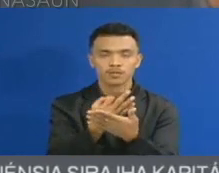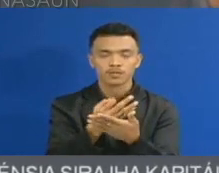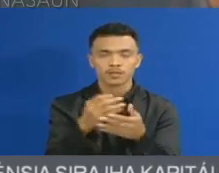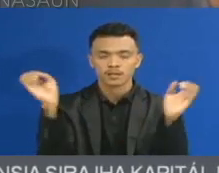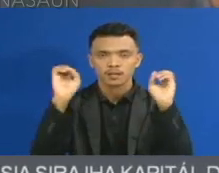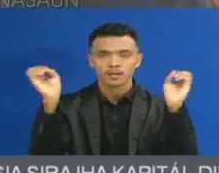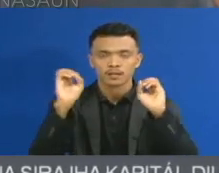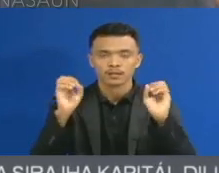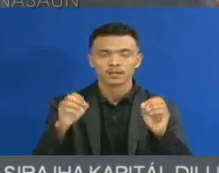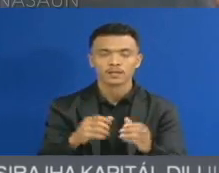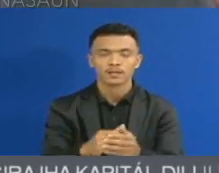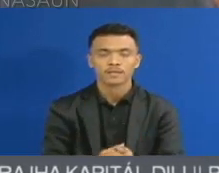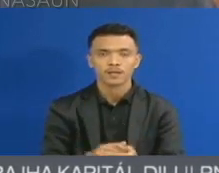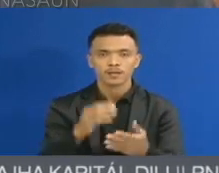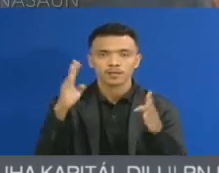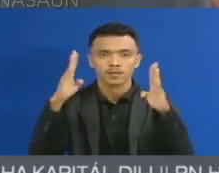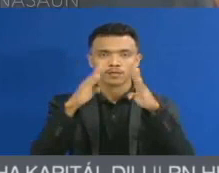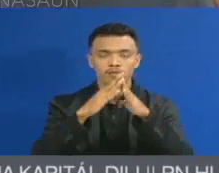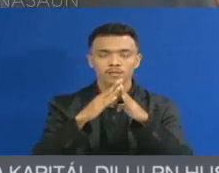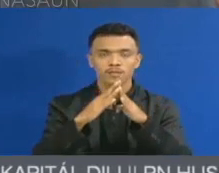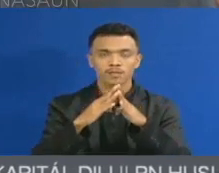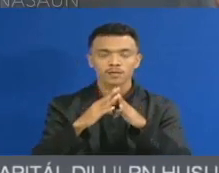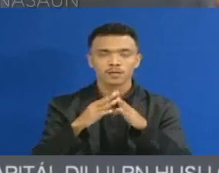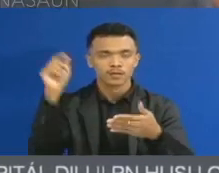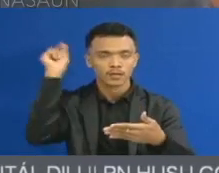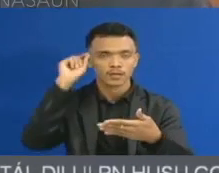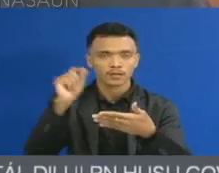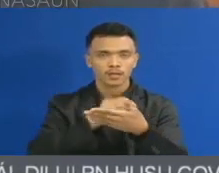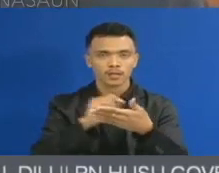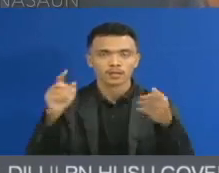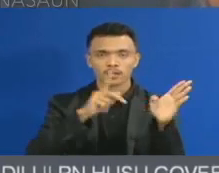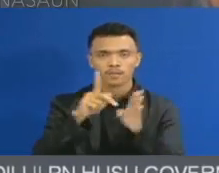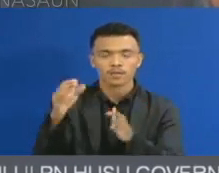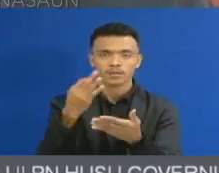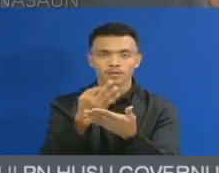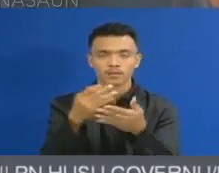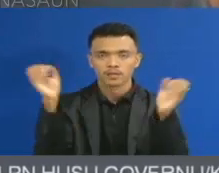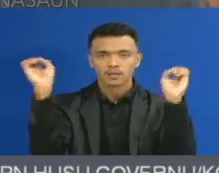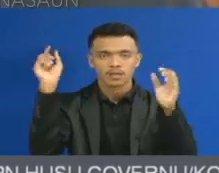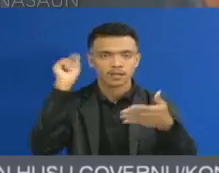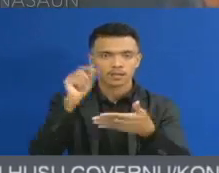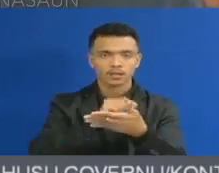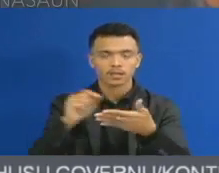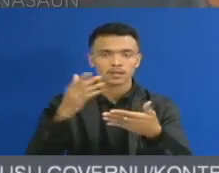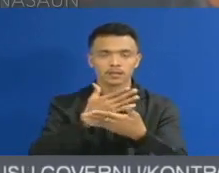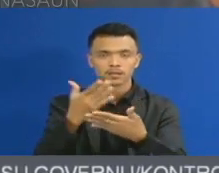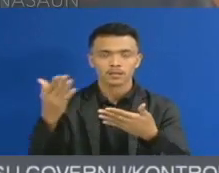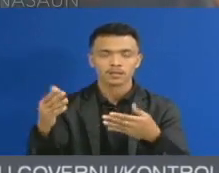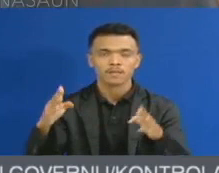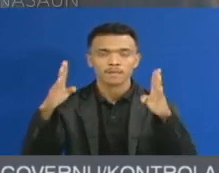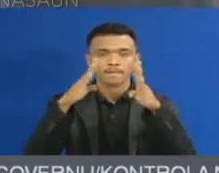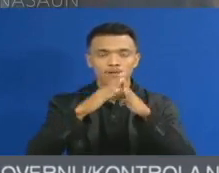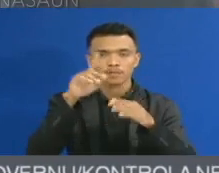lá iaona, maka ida nema uma 100%. Tamba escreve ia plano orçamento lá escreve mobiliários. Então uma